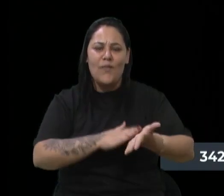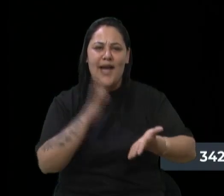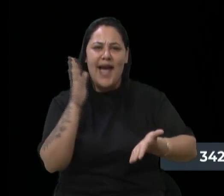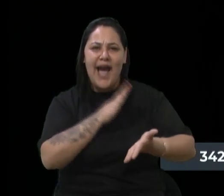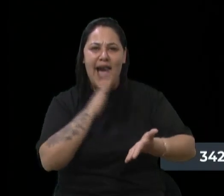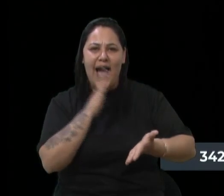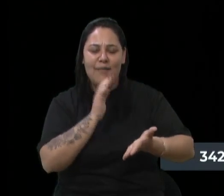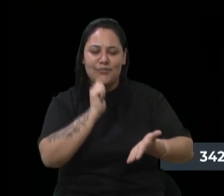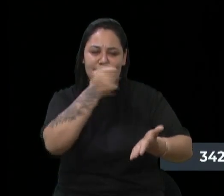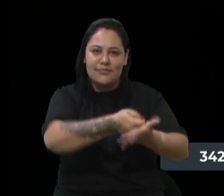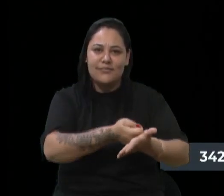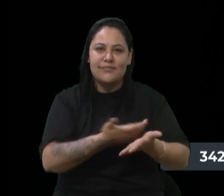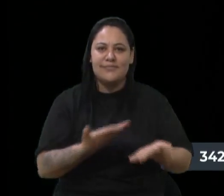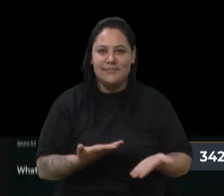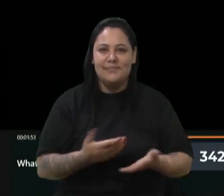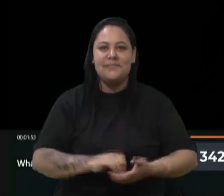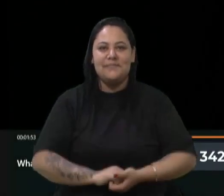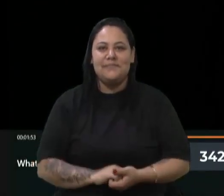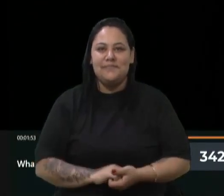agilidade no pagamento.